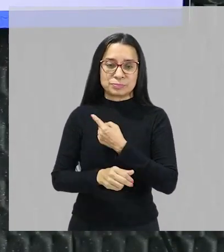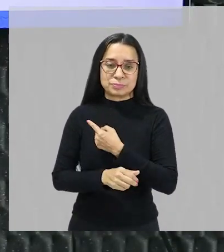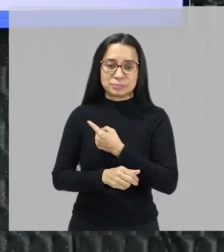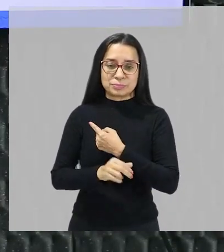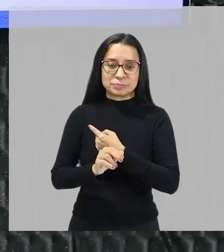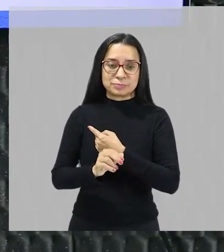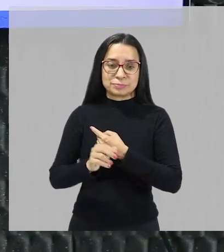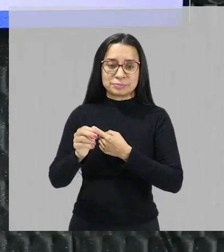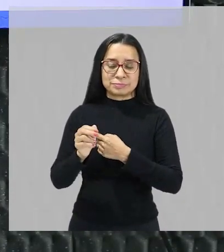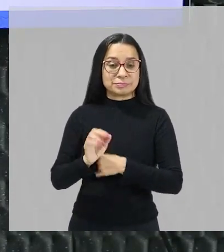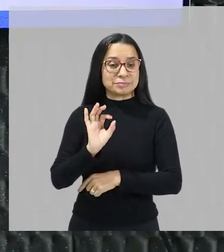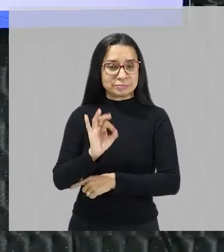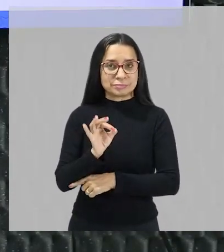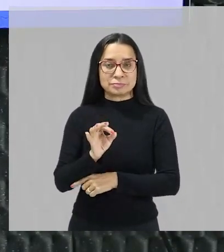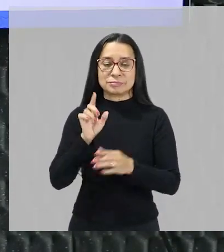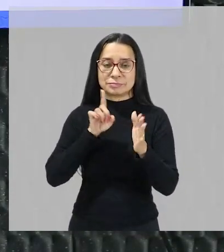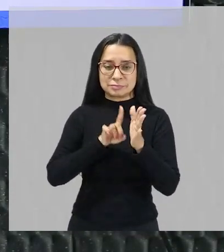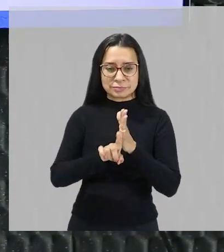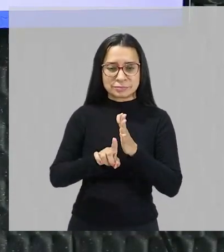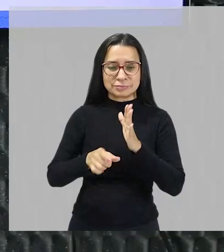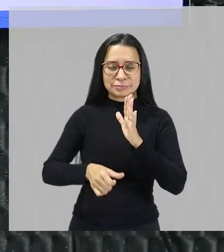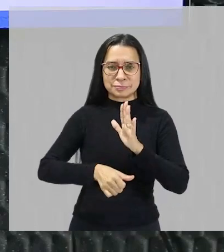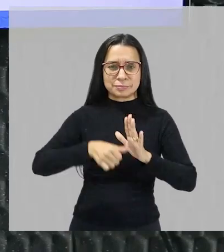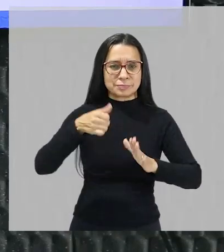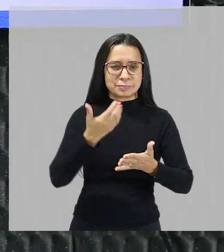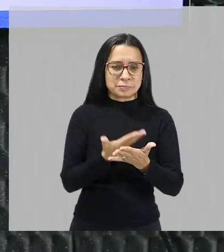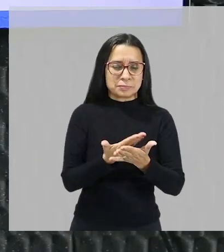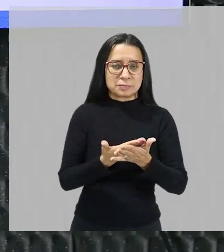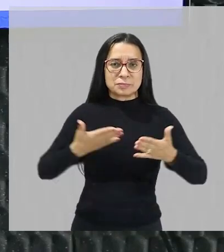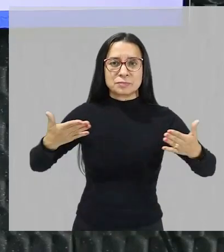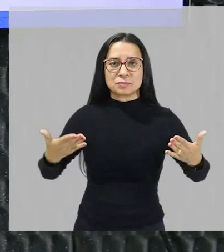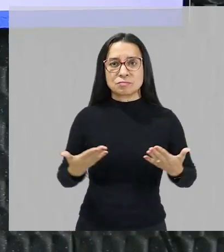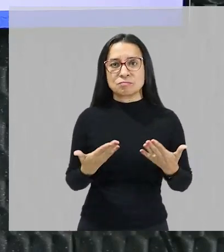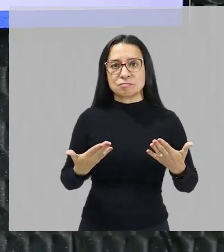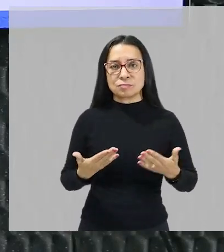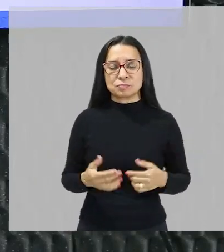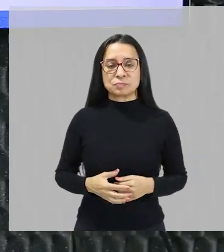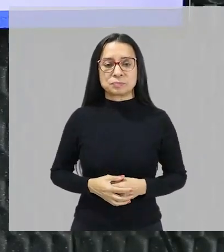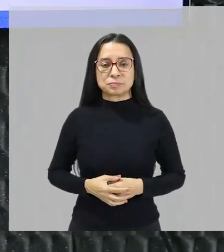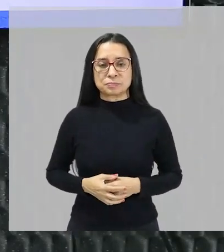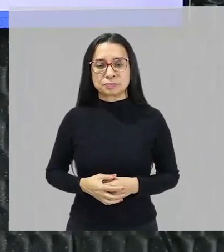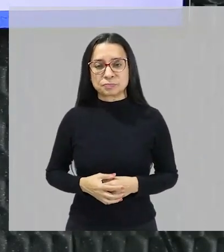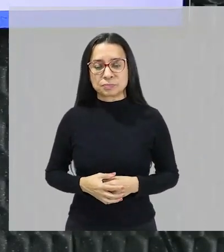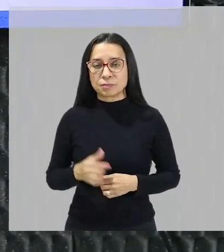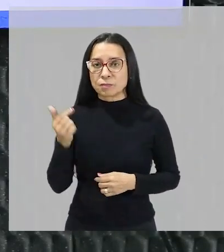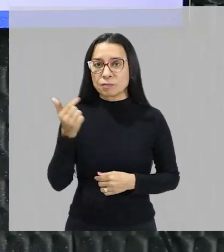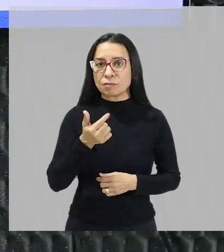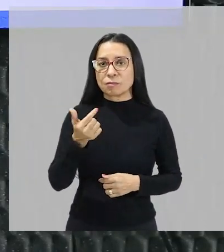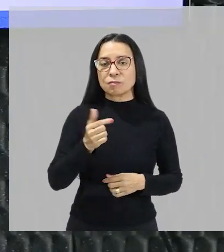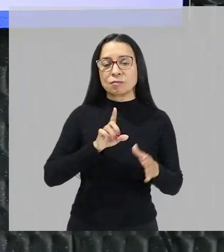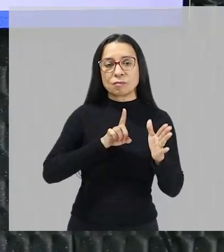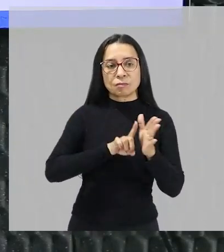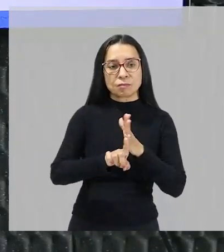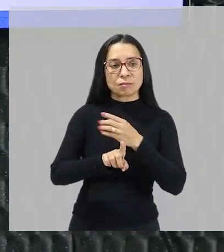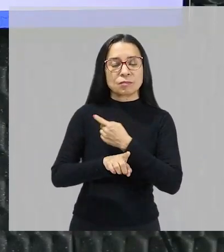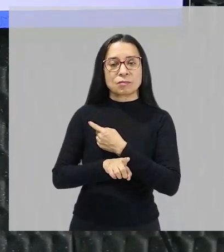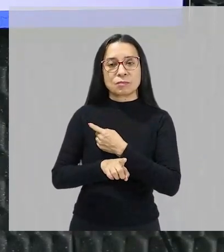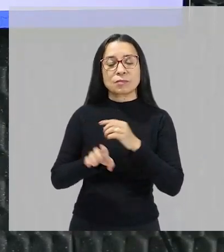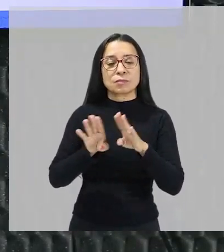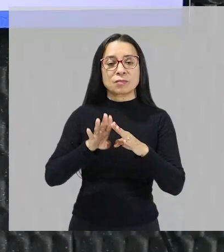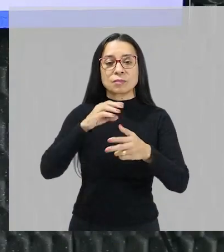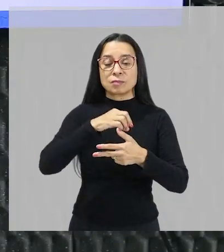essa questão inaugural da aula de hoje. Vamos para a segunda questão da aula de hoje. É uma questão também do Enem, uma